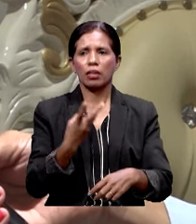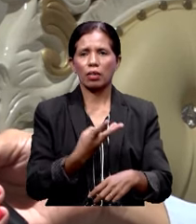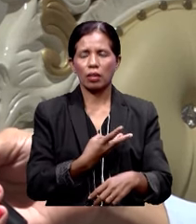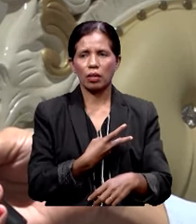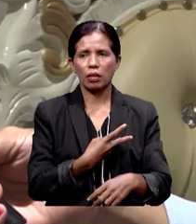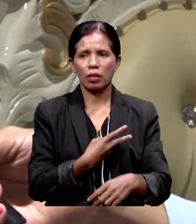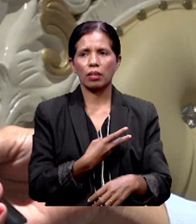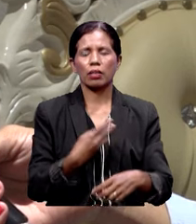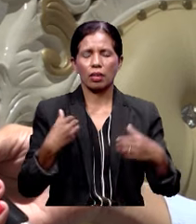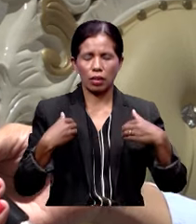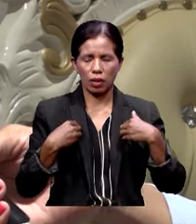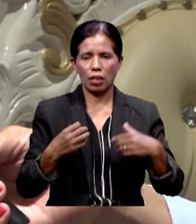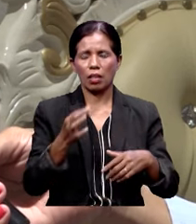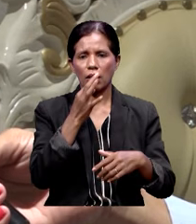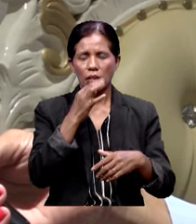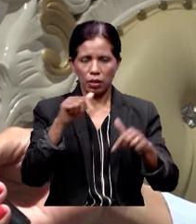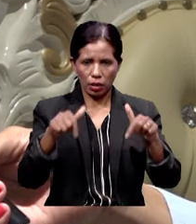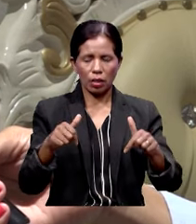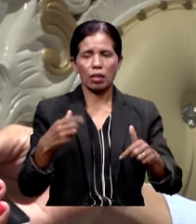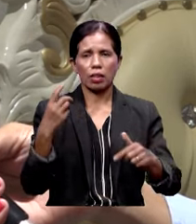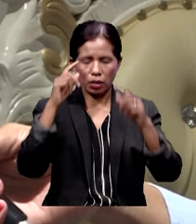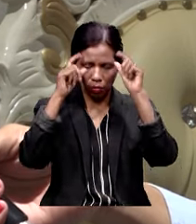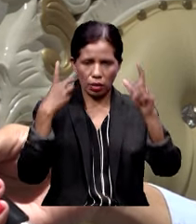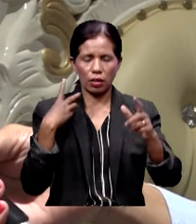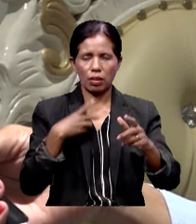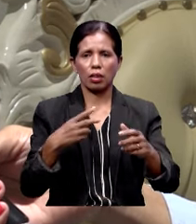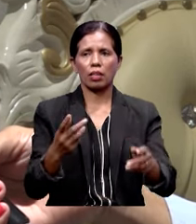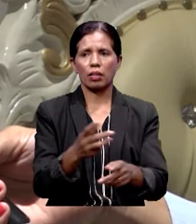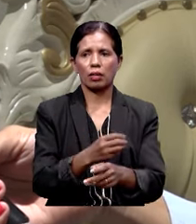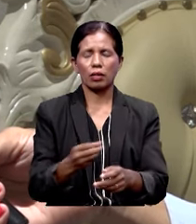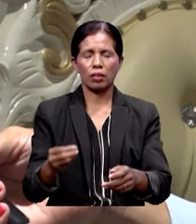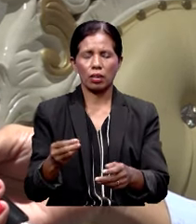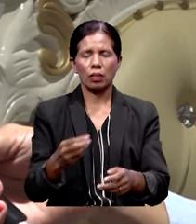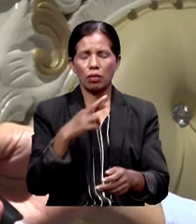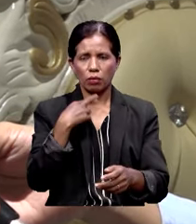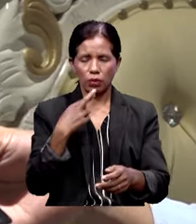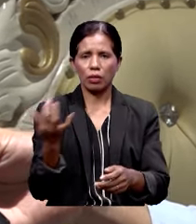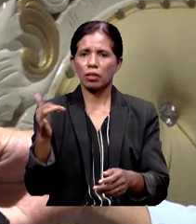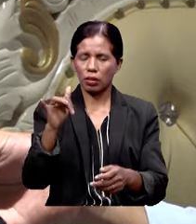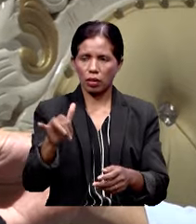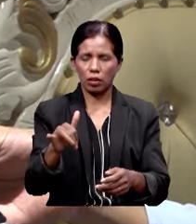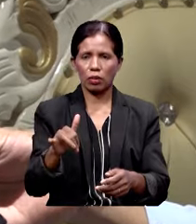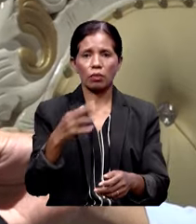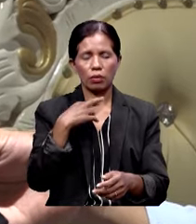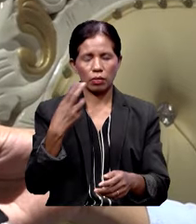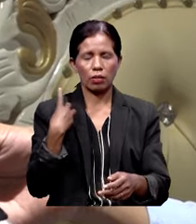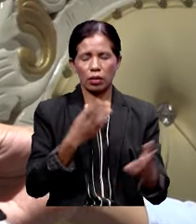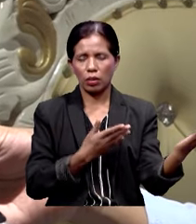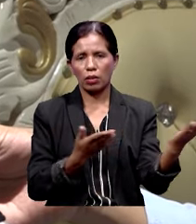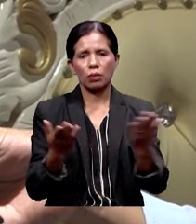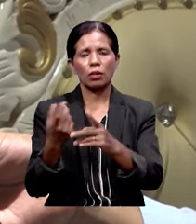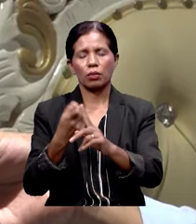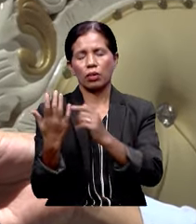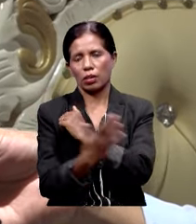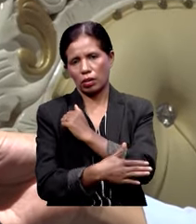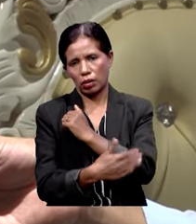ia produção local nebe maka ia mos kita asigura ela itu nia reserva stok nia ho FOS não mesmo que está importado se na